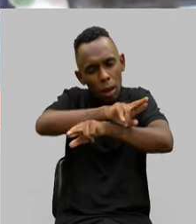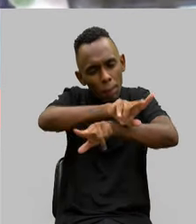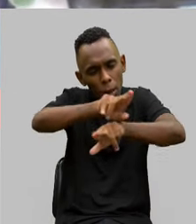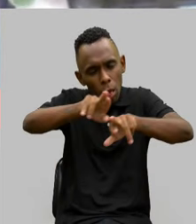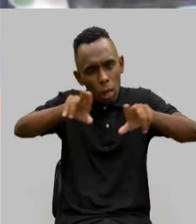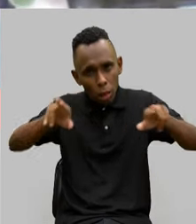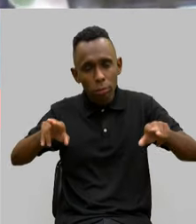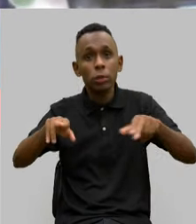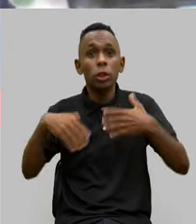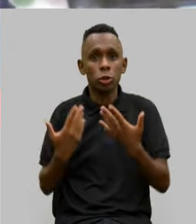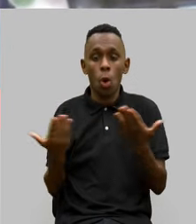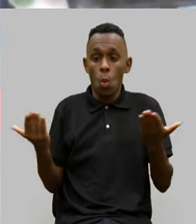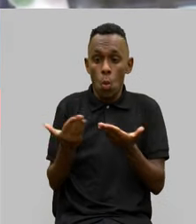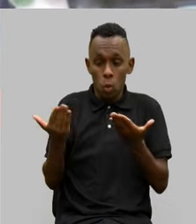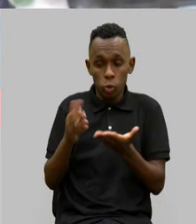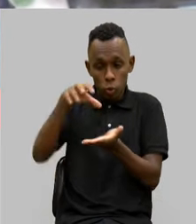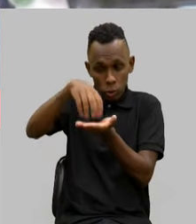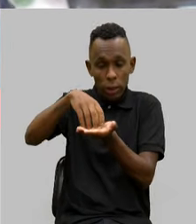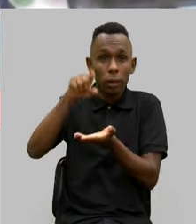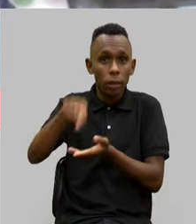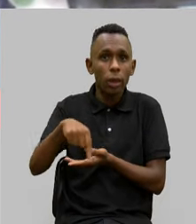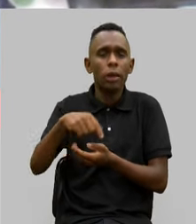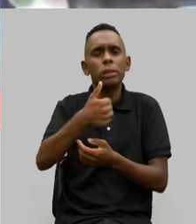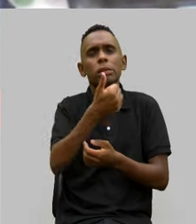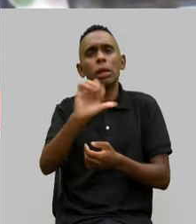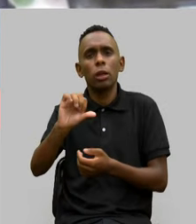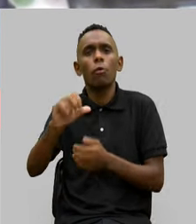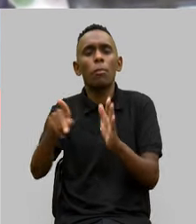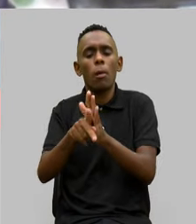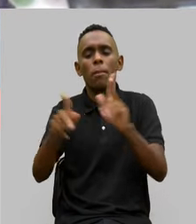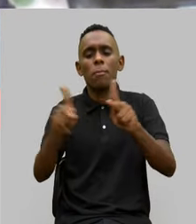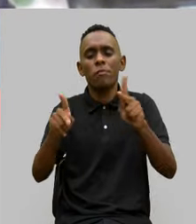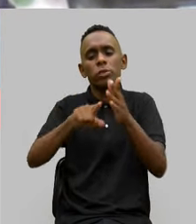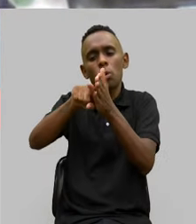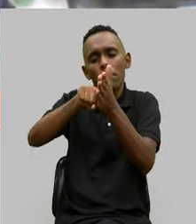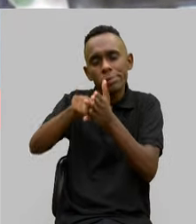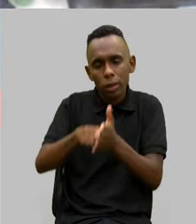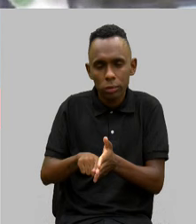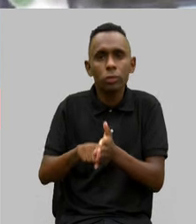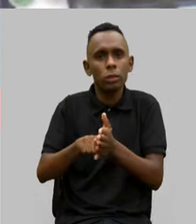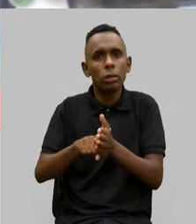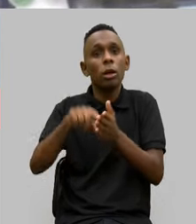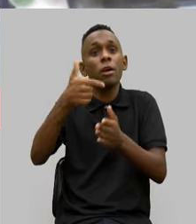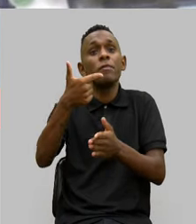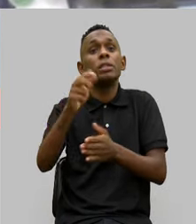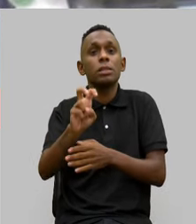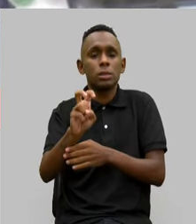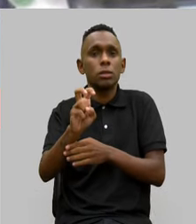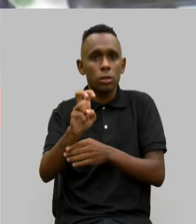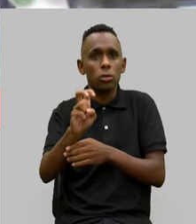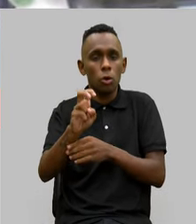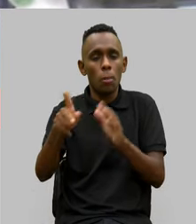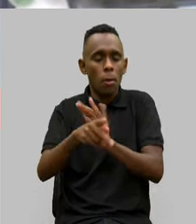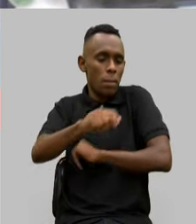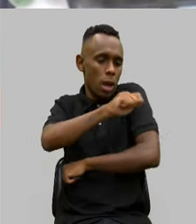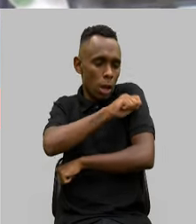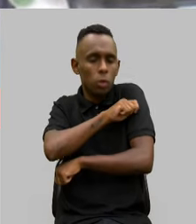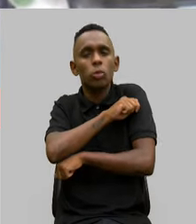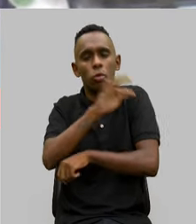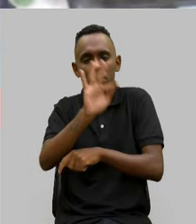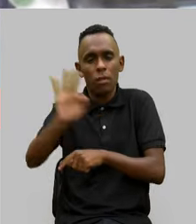UFLA hoje é composto por 19 docentes pesquisadores e 25 de centes de graduação e